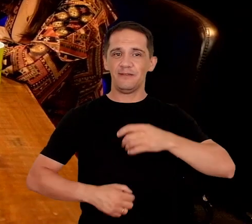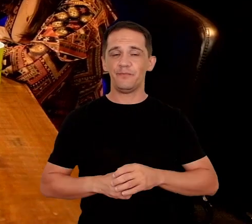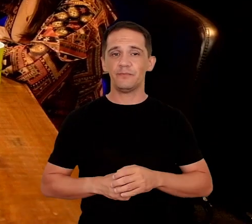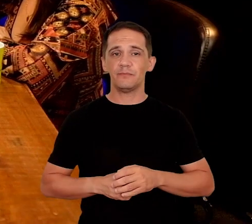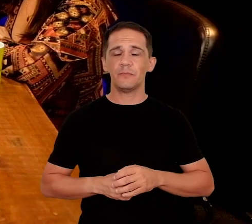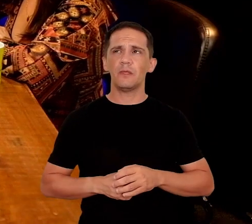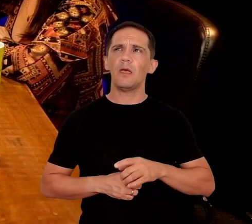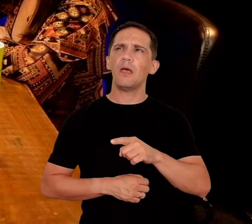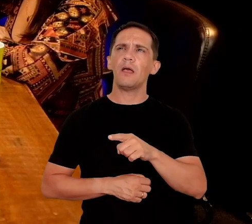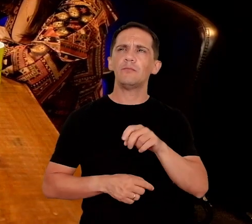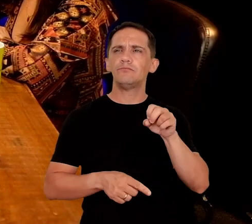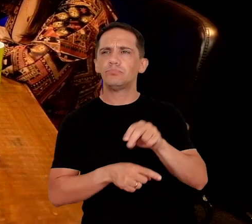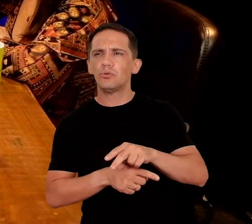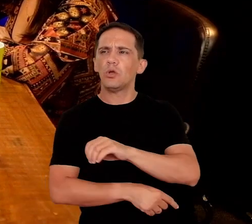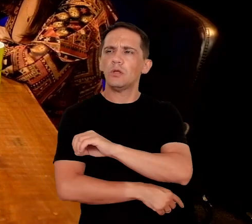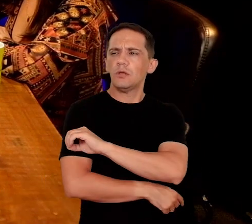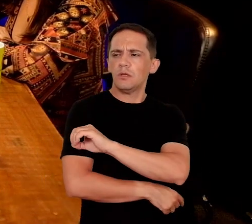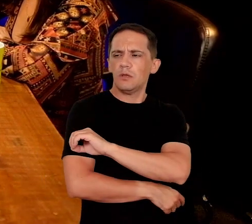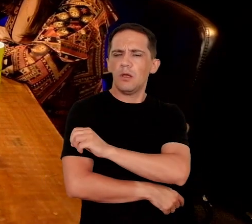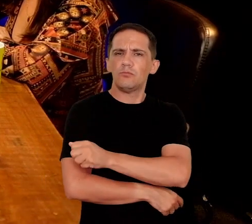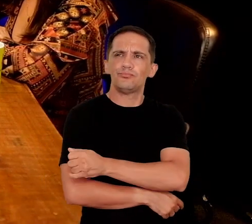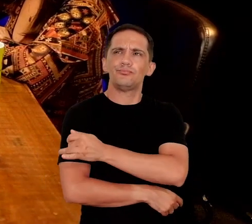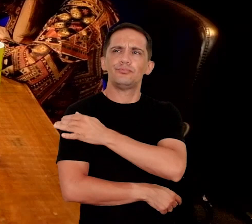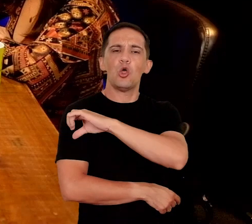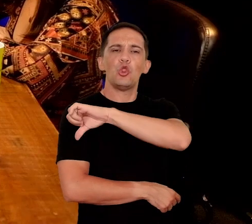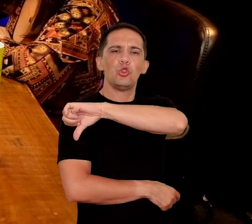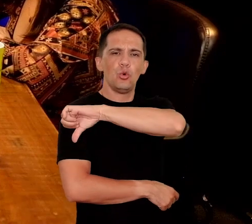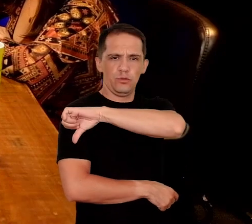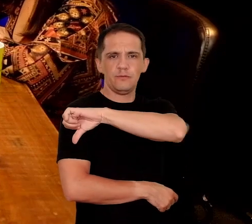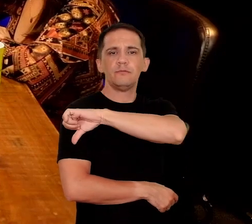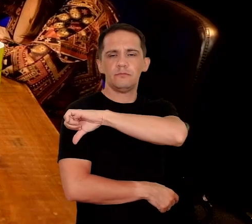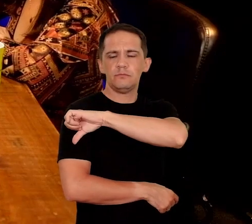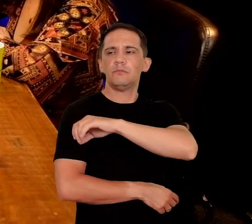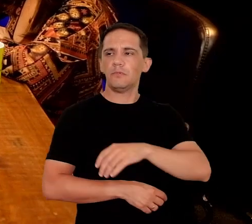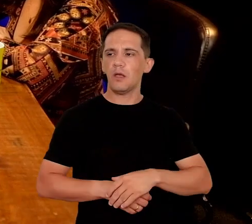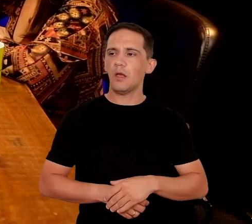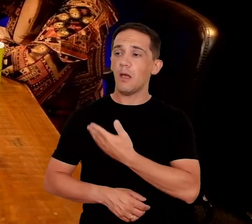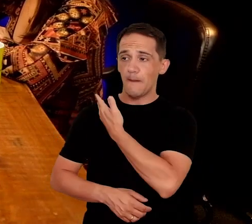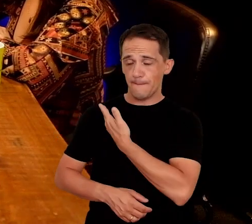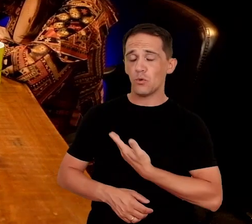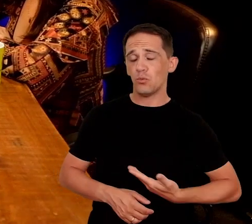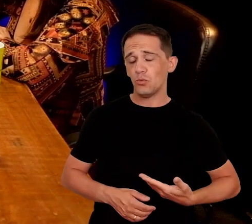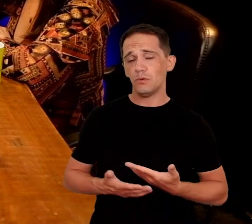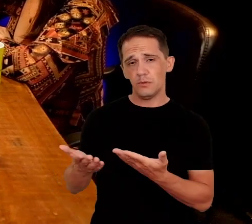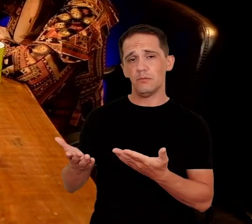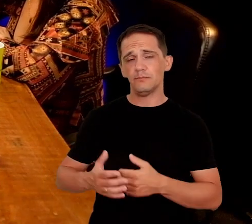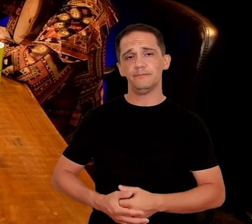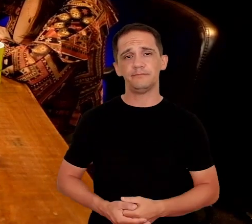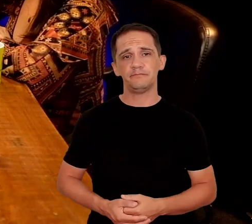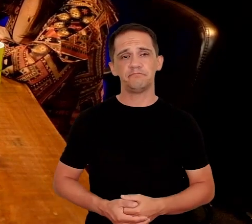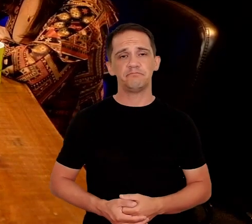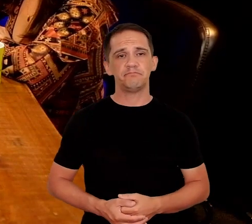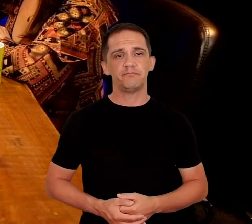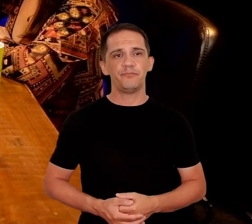pré até a nona agora, né? A nona série. e essa é pública. É pública. Ah, que legal. Ali. Em Gravataí nós tínhamos... Em